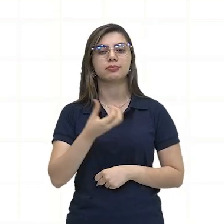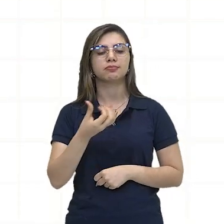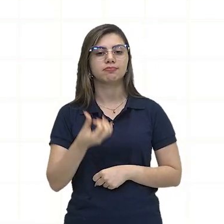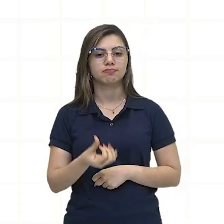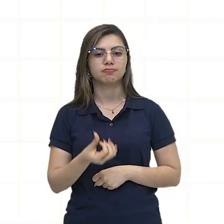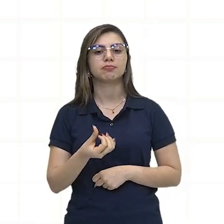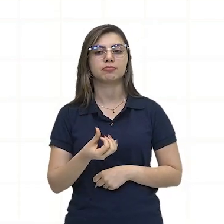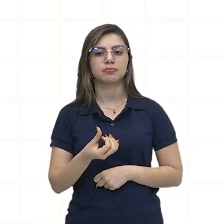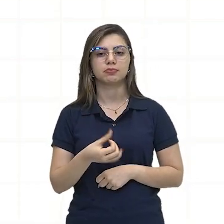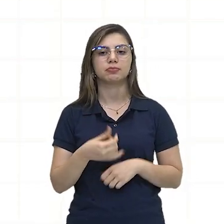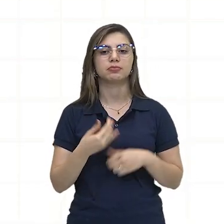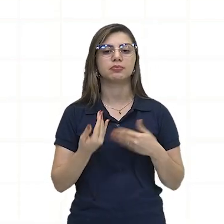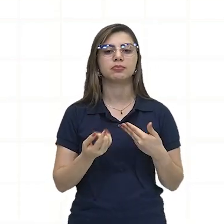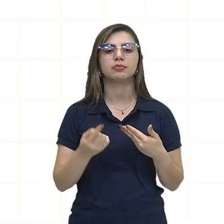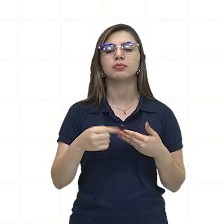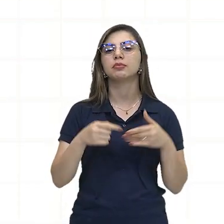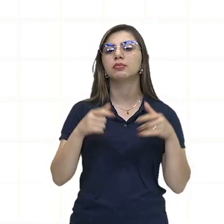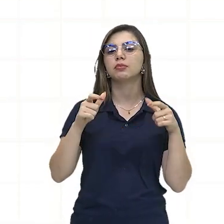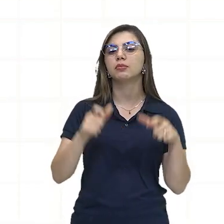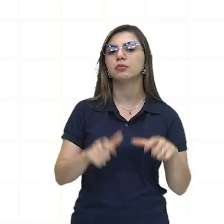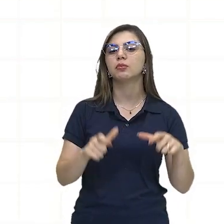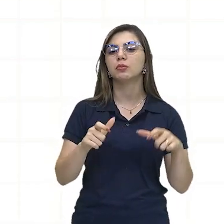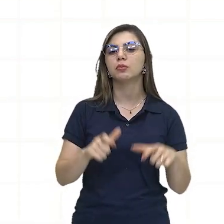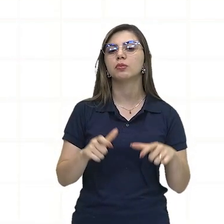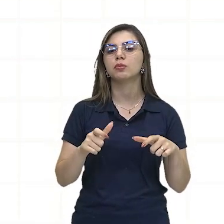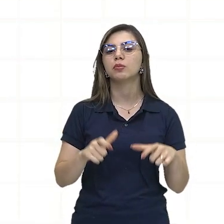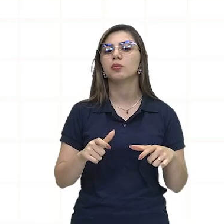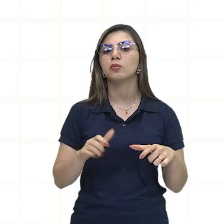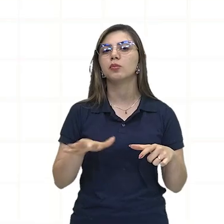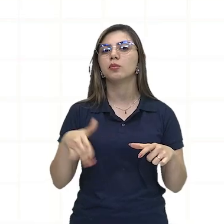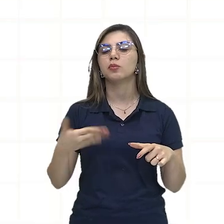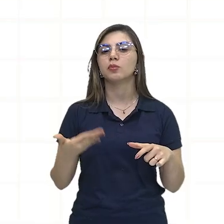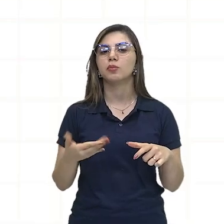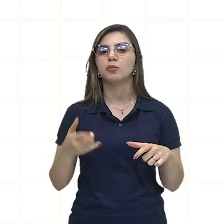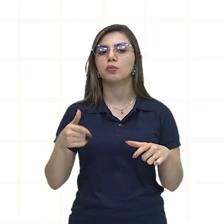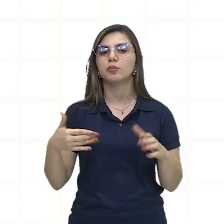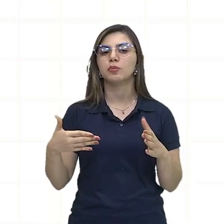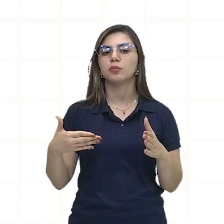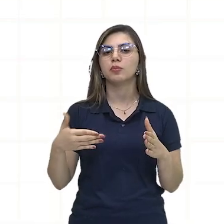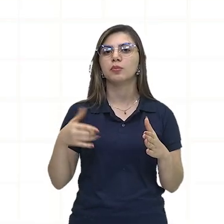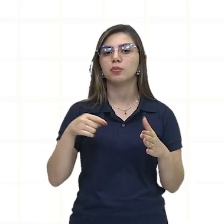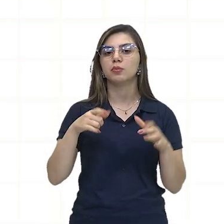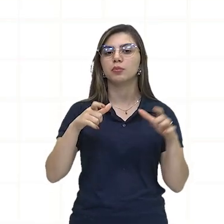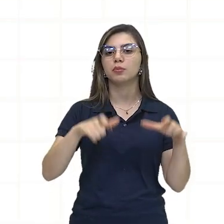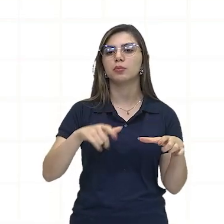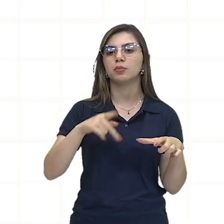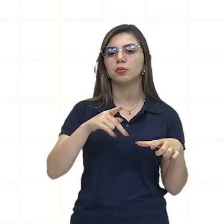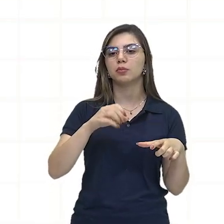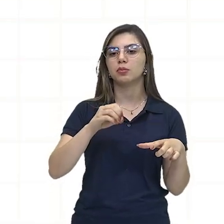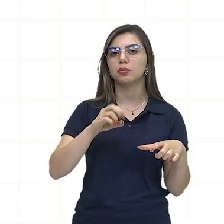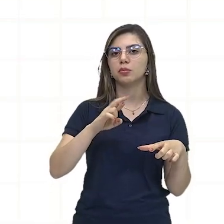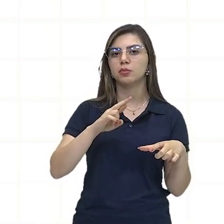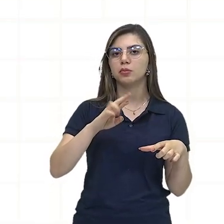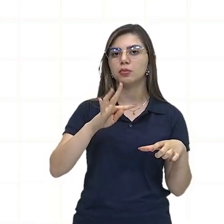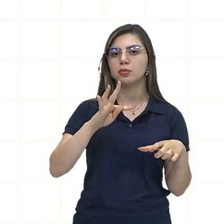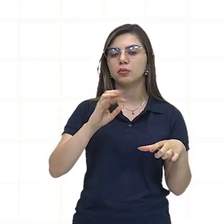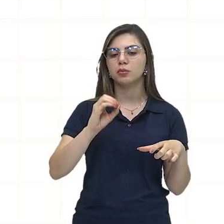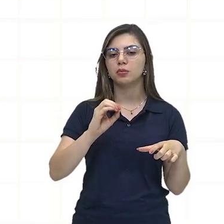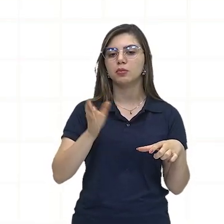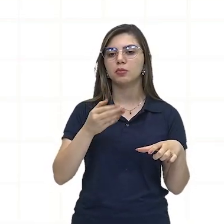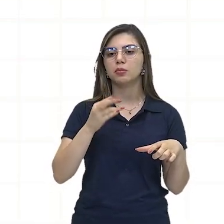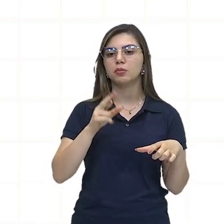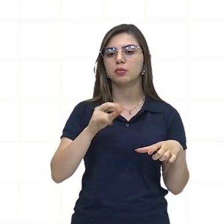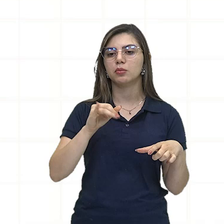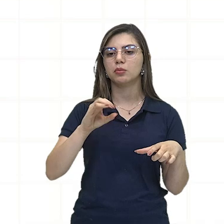1976 e é da localização de Porto Rico, ok? Aqui ela é utilizada, a carta